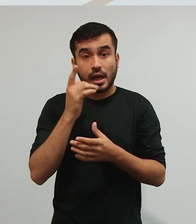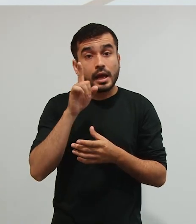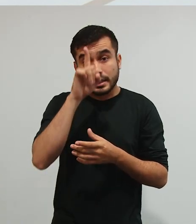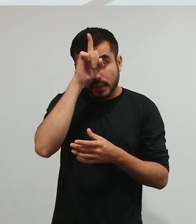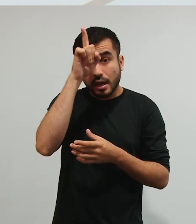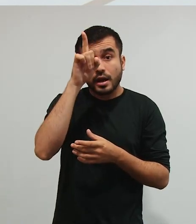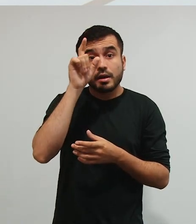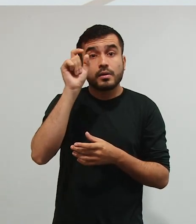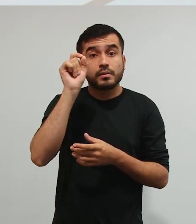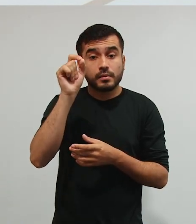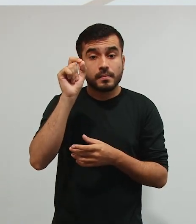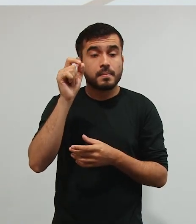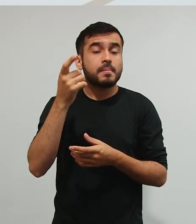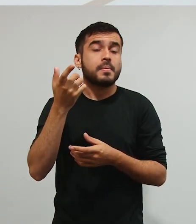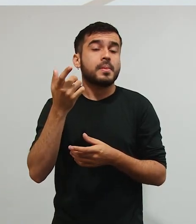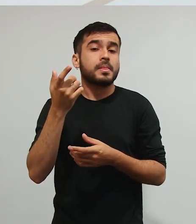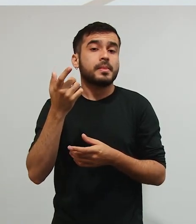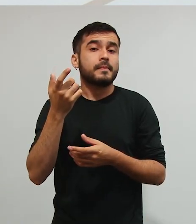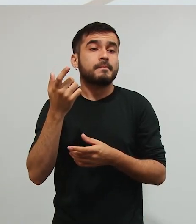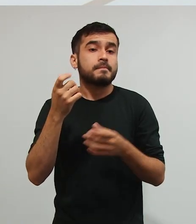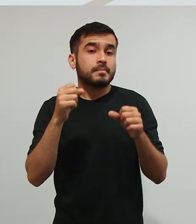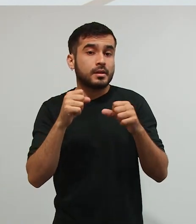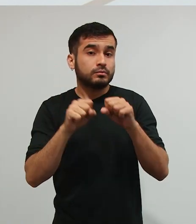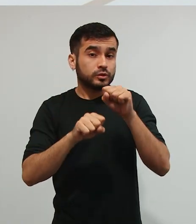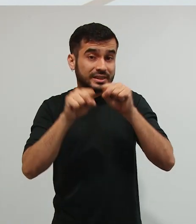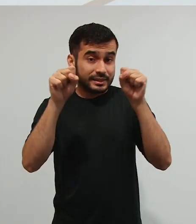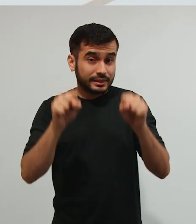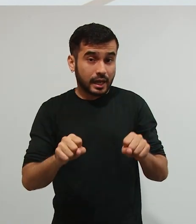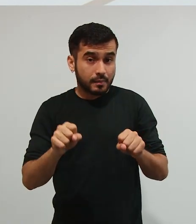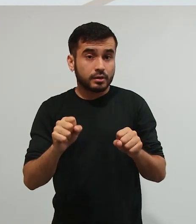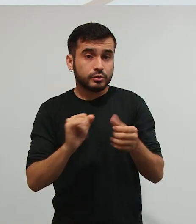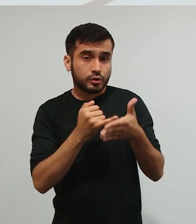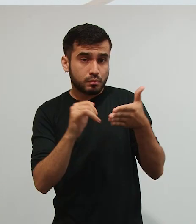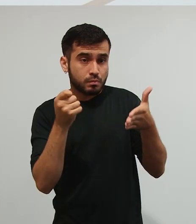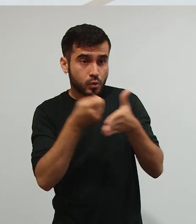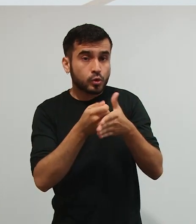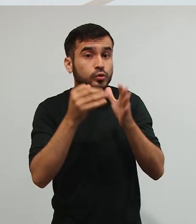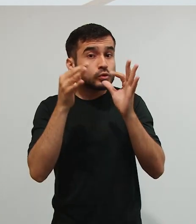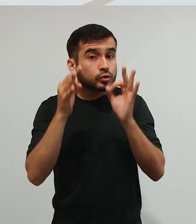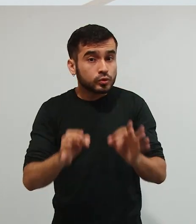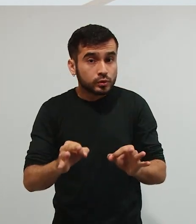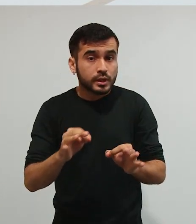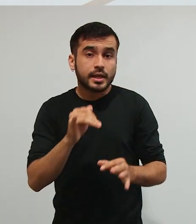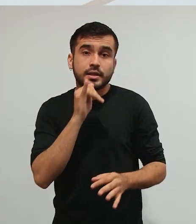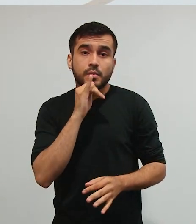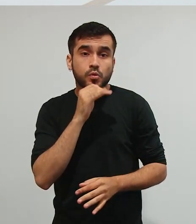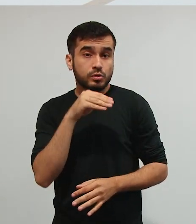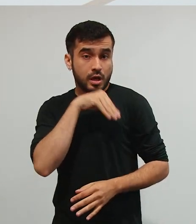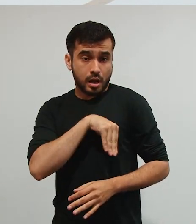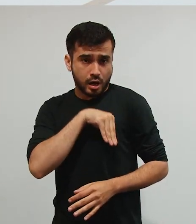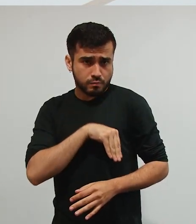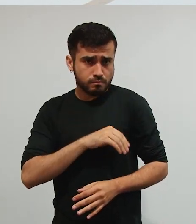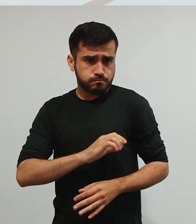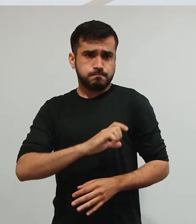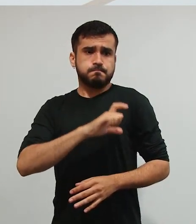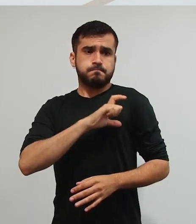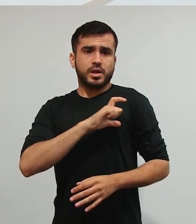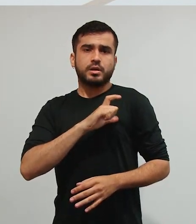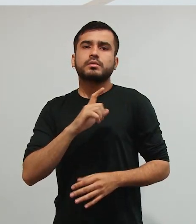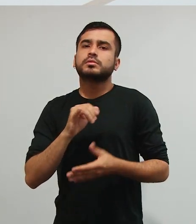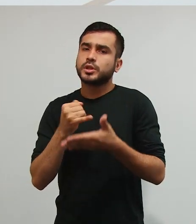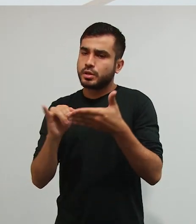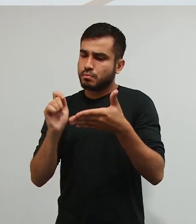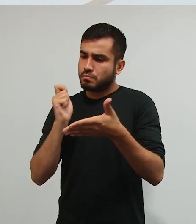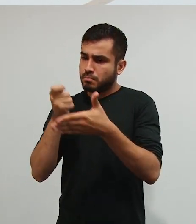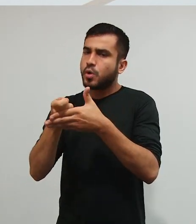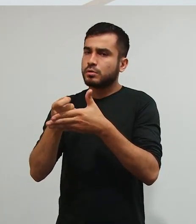A ideia, né, de um sistema tributário justo seria: quanto mais eu recebo, mais